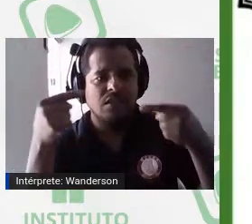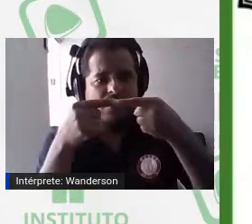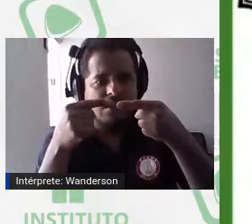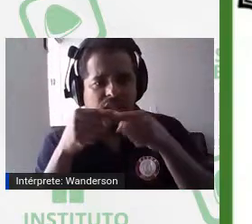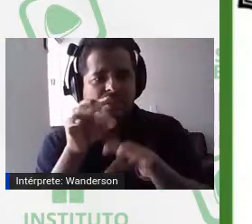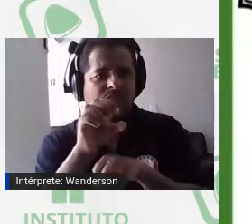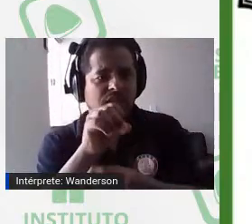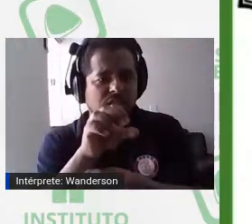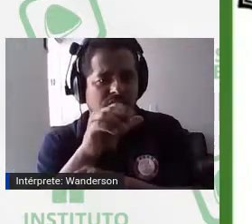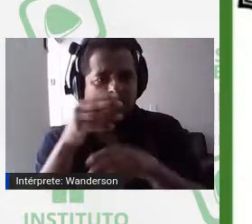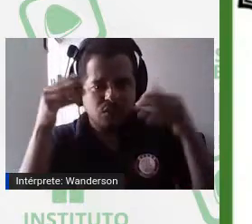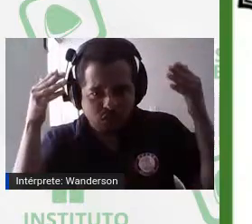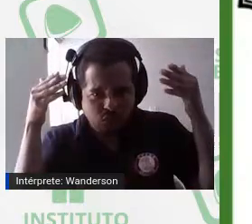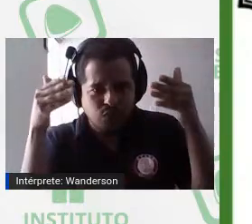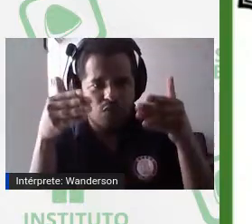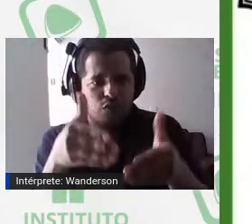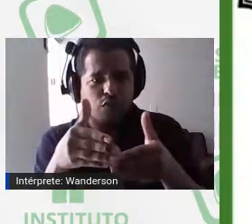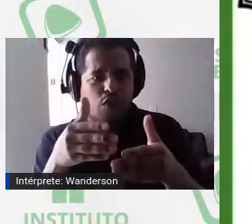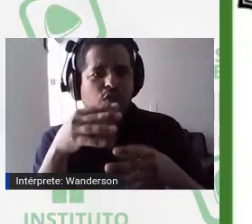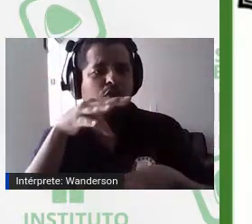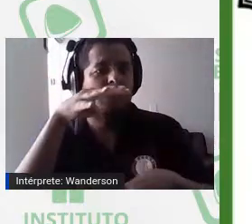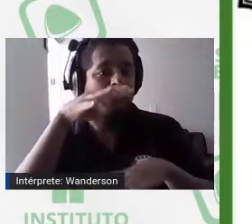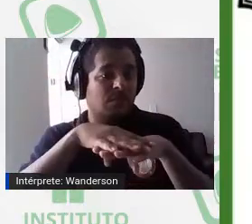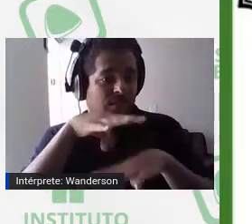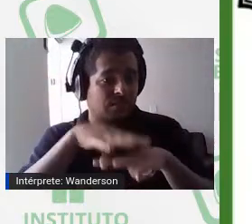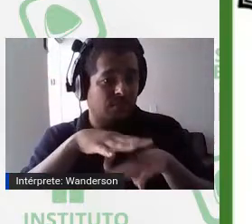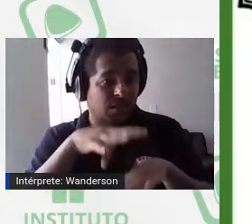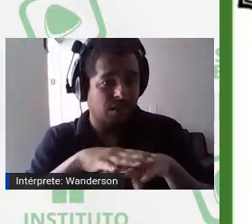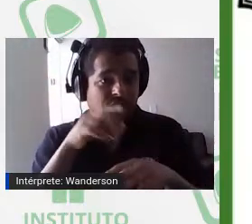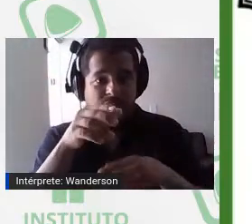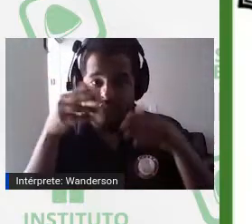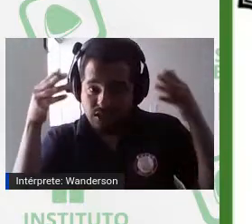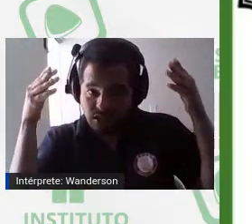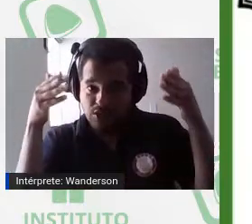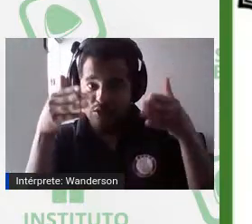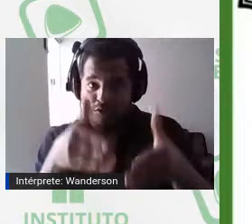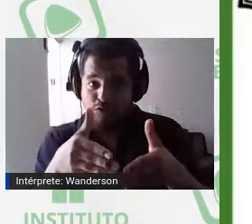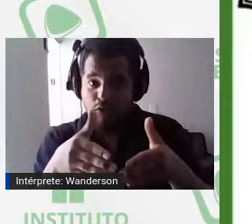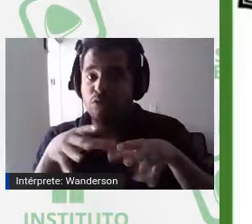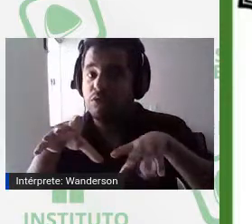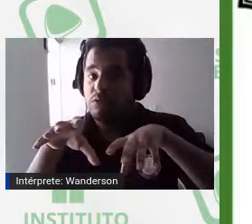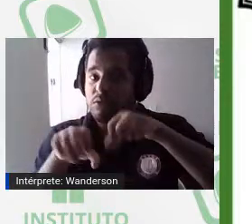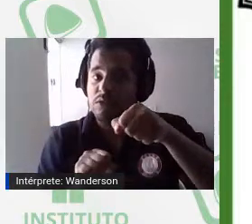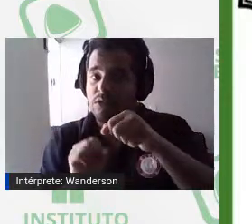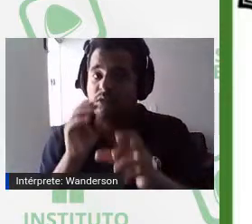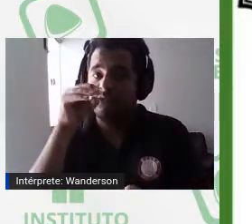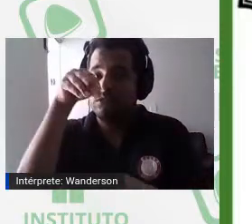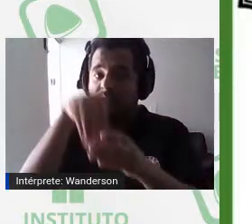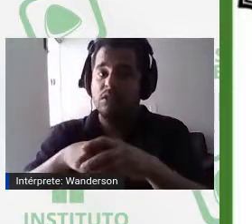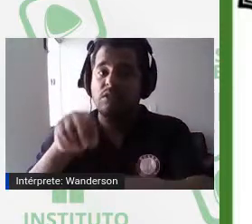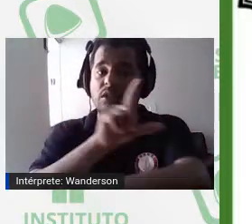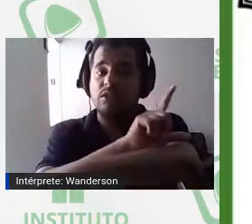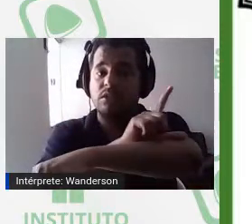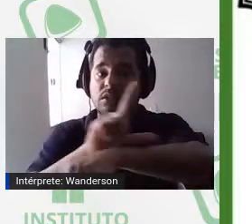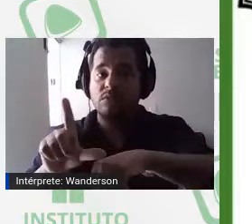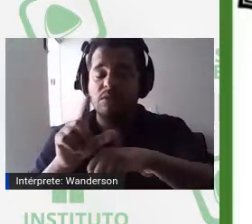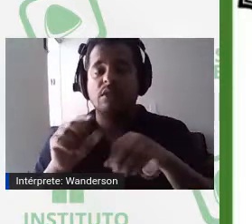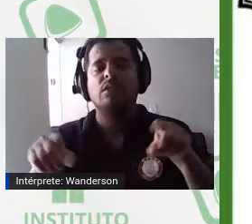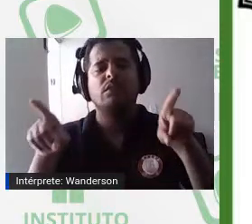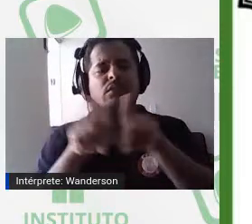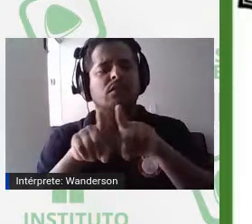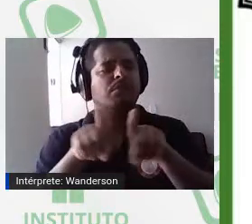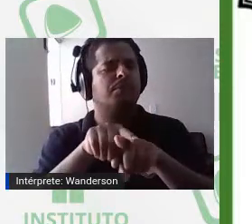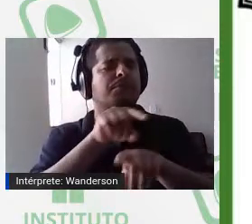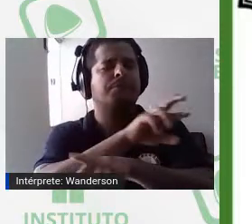com foco na área da matemática, que é o nosso foco, inclusive, de formação dentro da licenciatura, entre